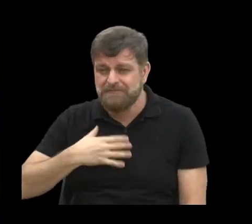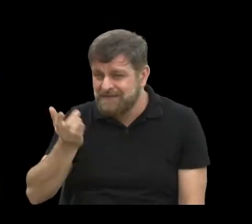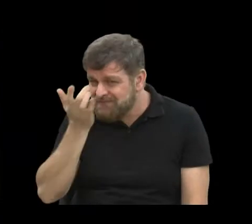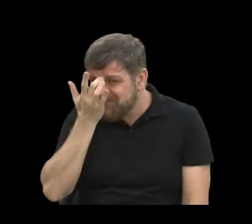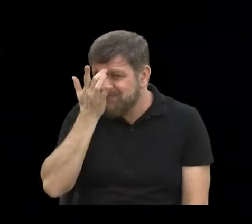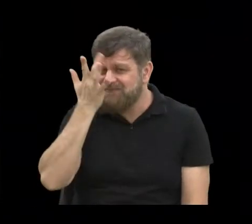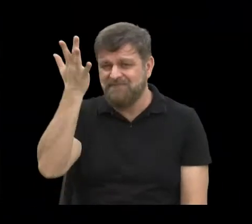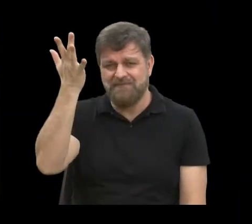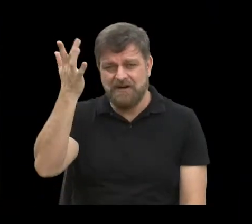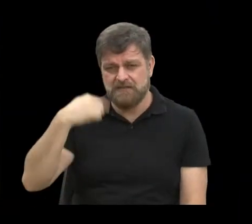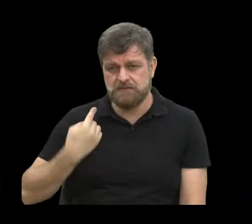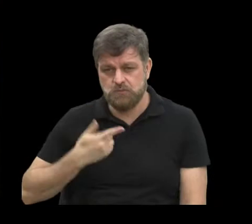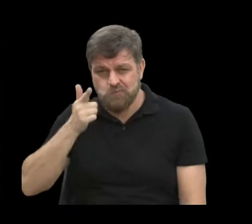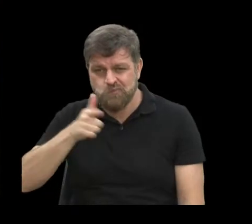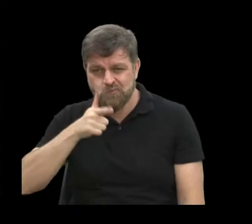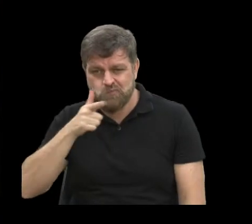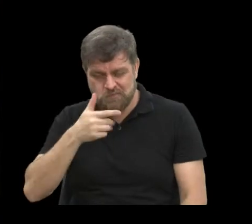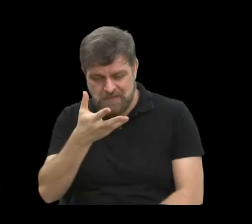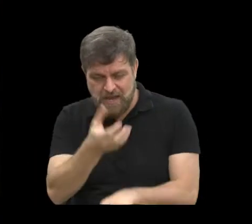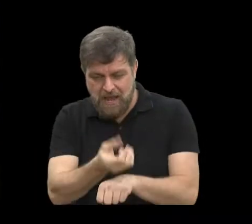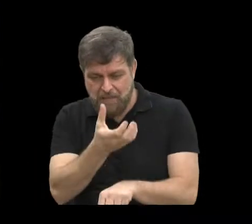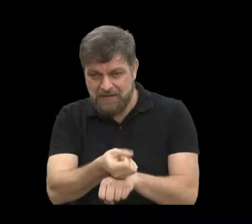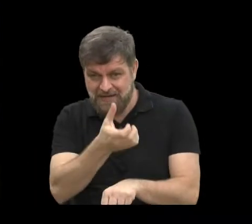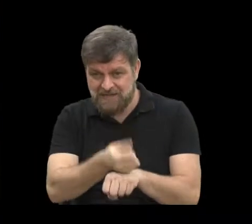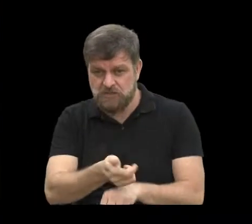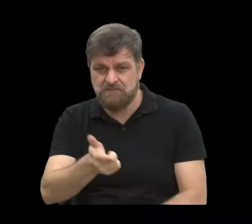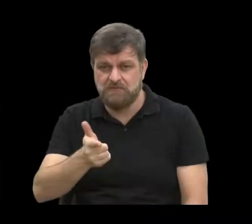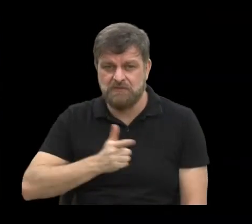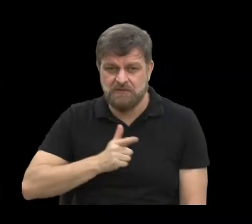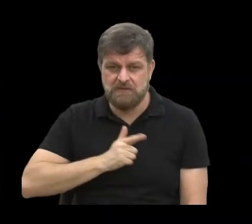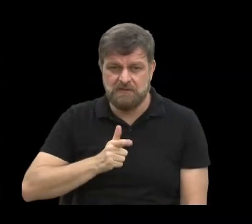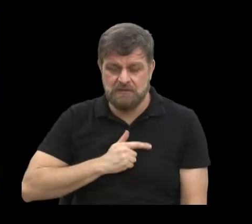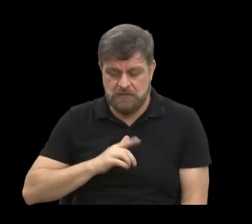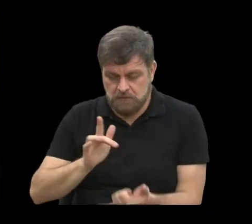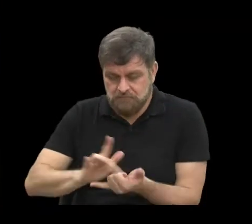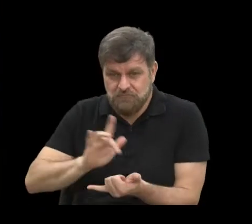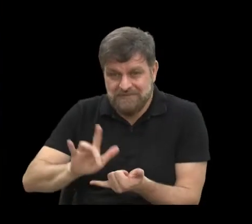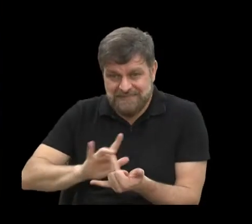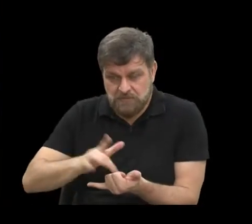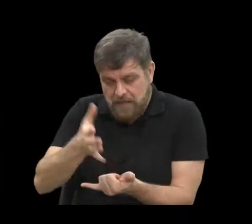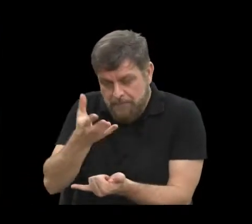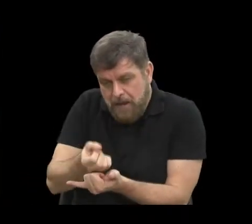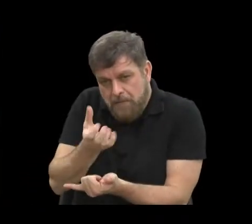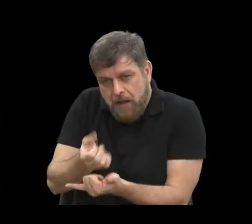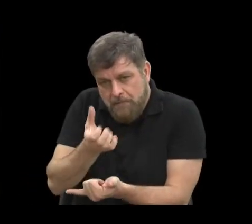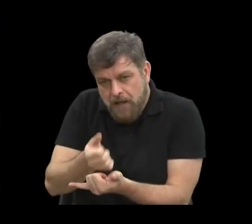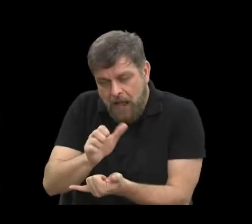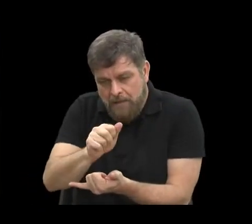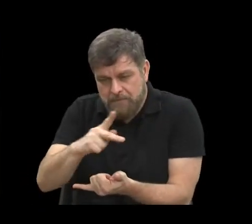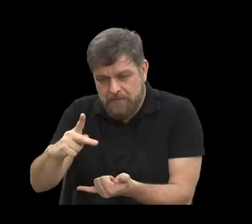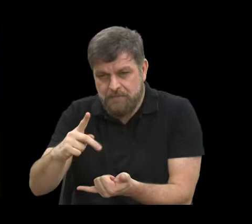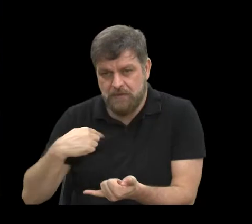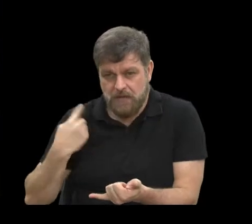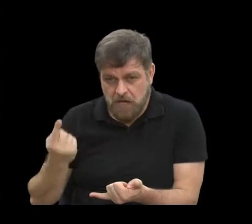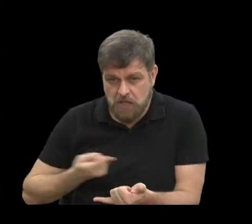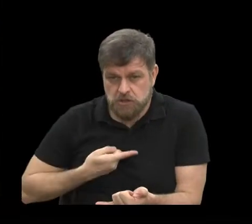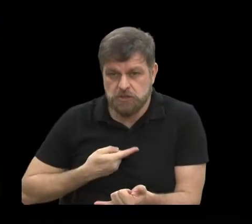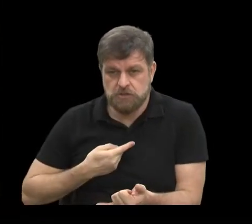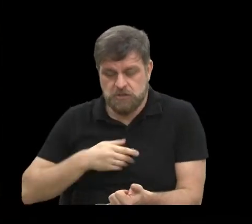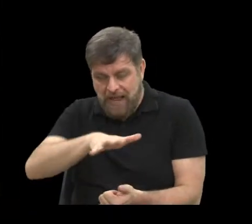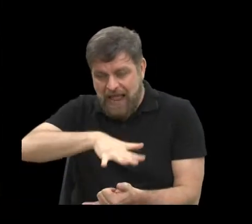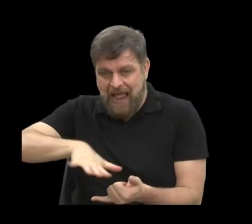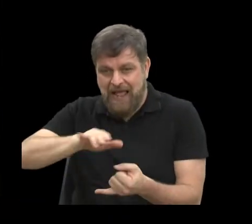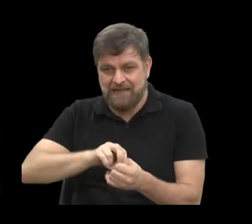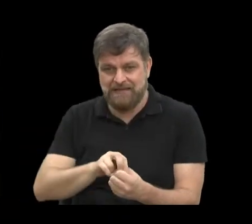utilizar os serviços do INSS, aplicativo disponível para os celulares e tudo mais. É o nosso canal